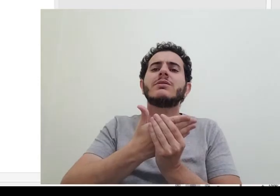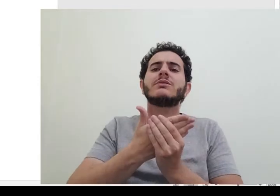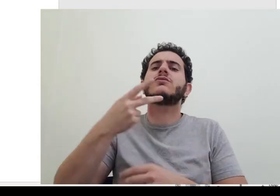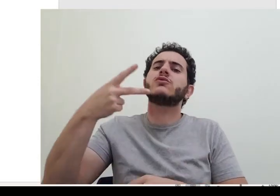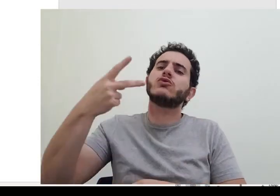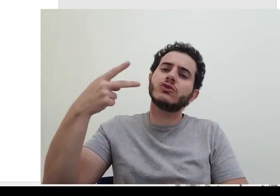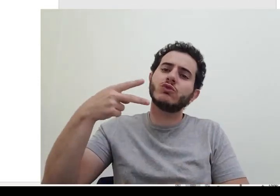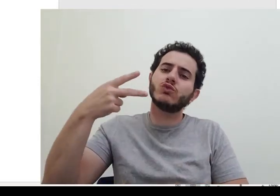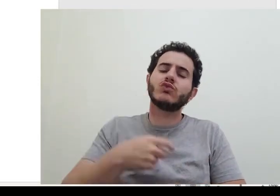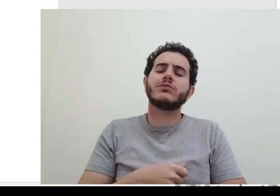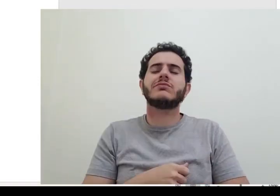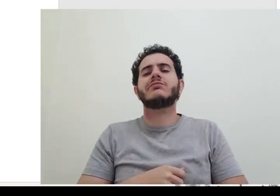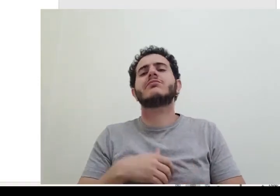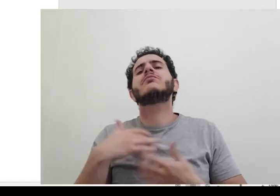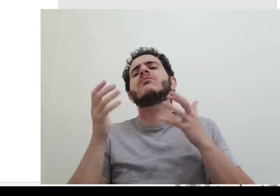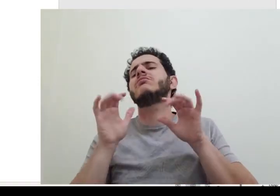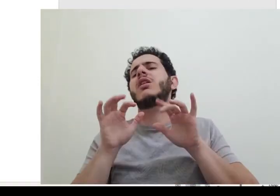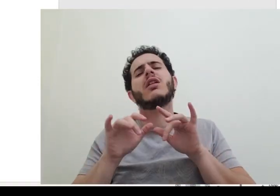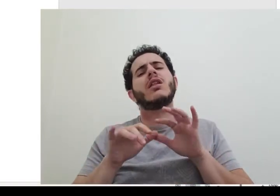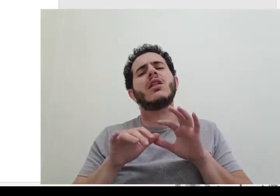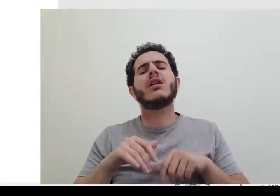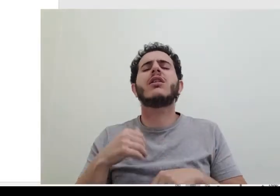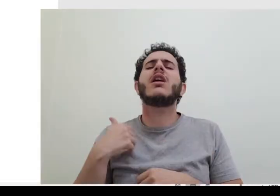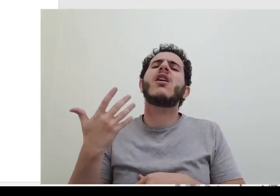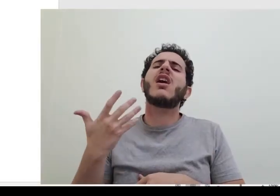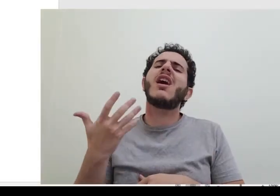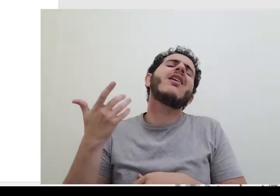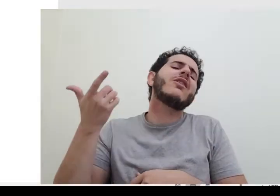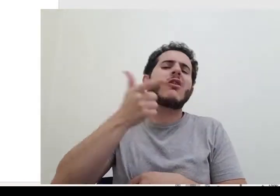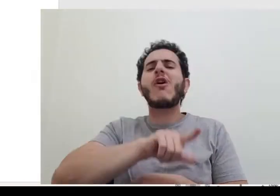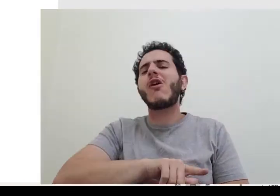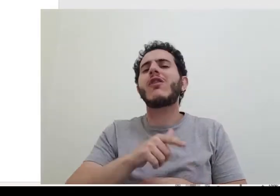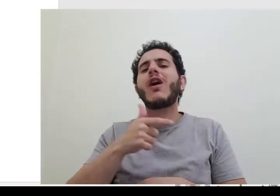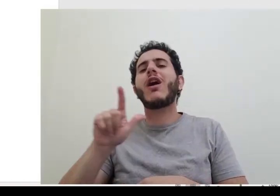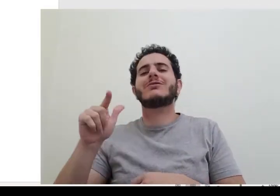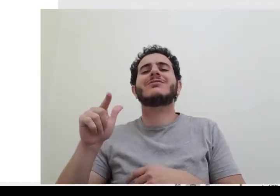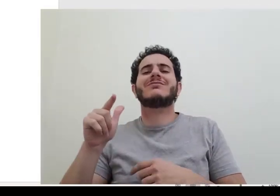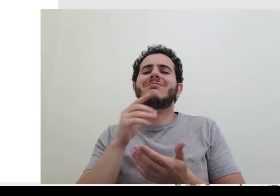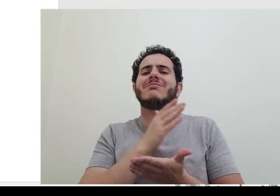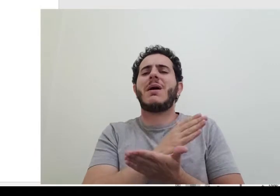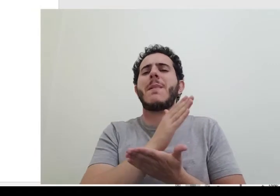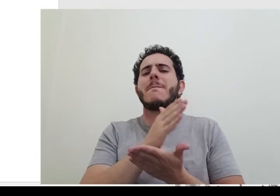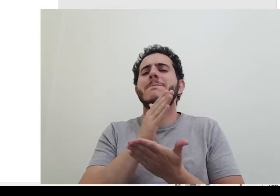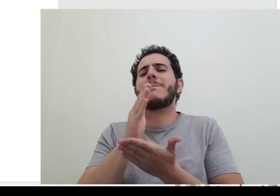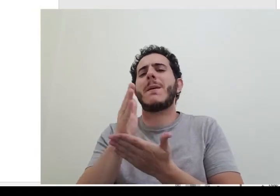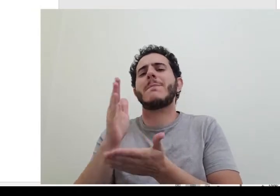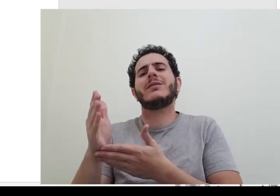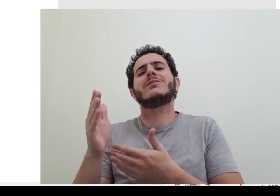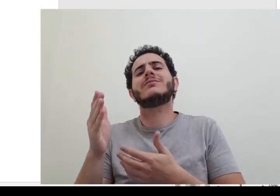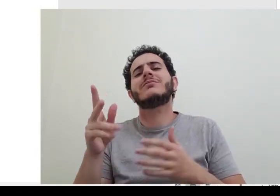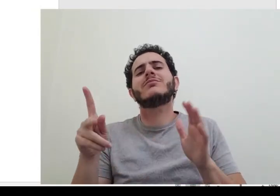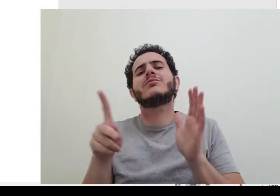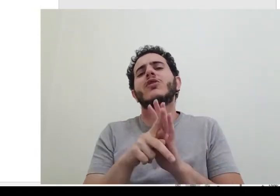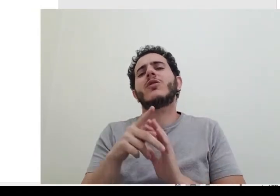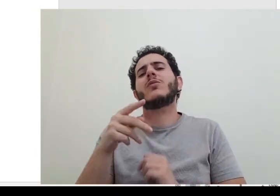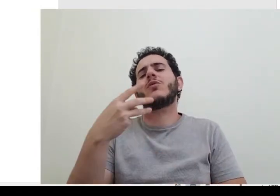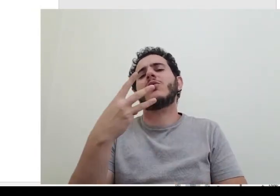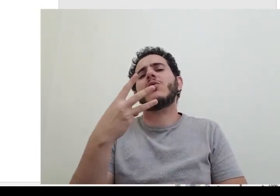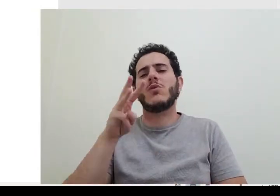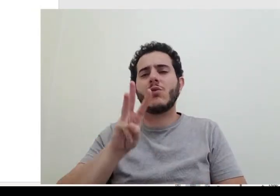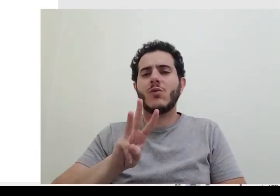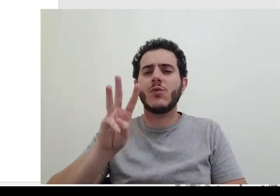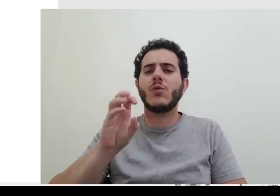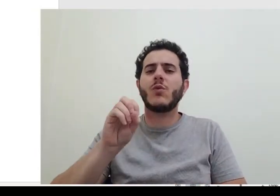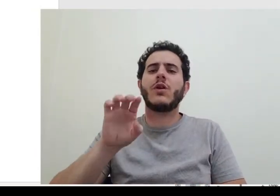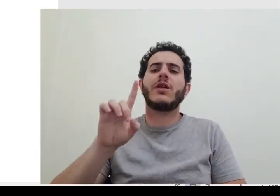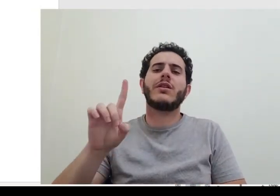segundo arquivo do Word. Ótimo, o segundo arquivo do Word. Então no Word, como a maioria dos programas, a gente